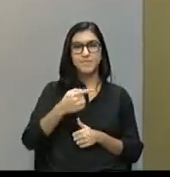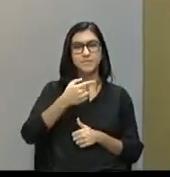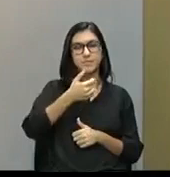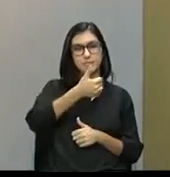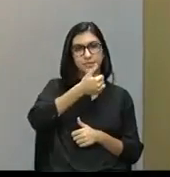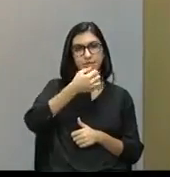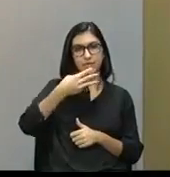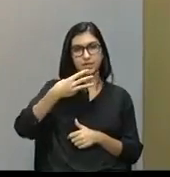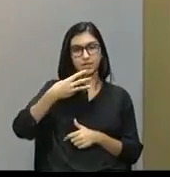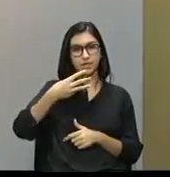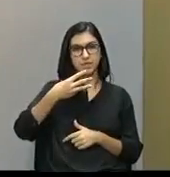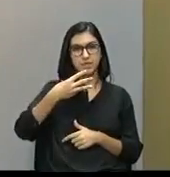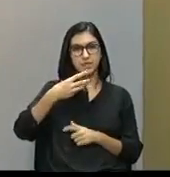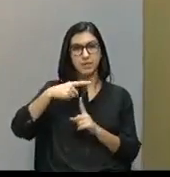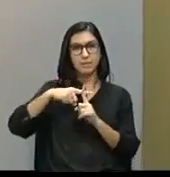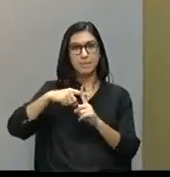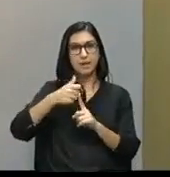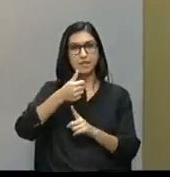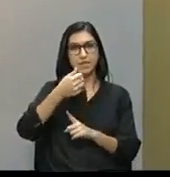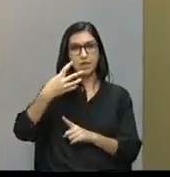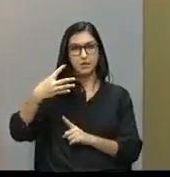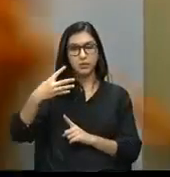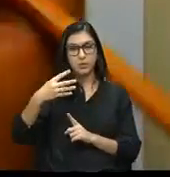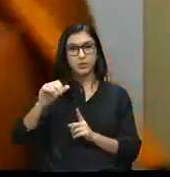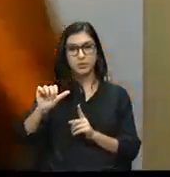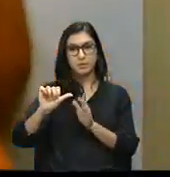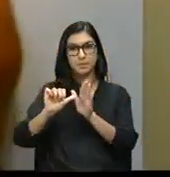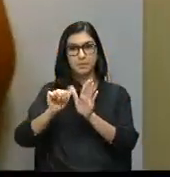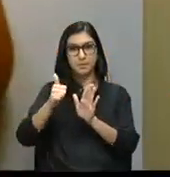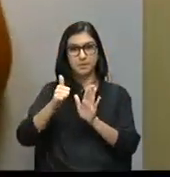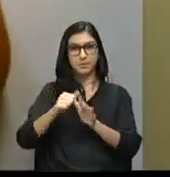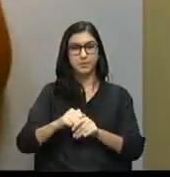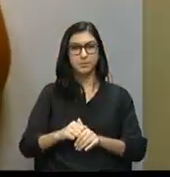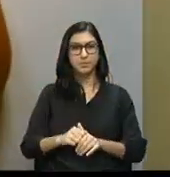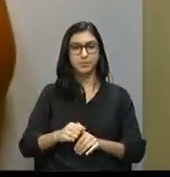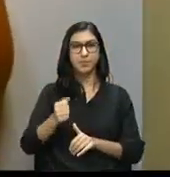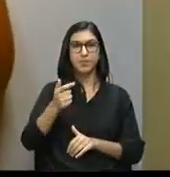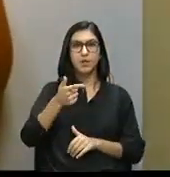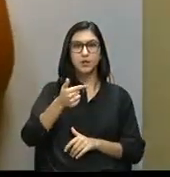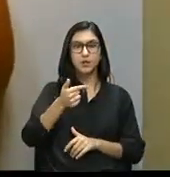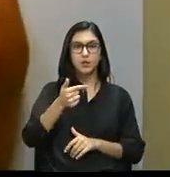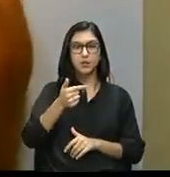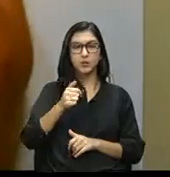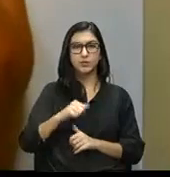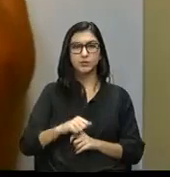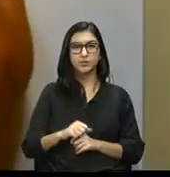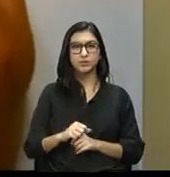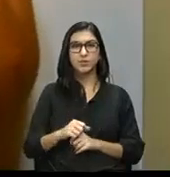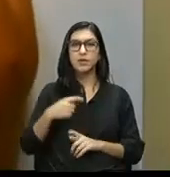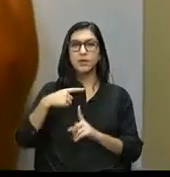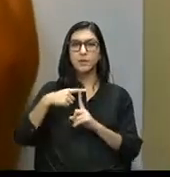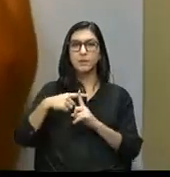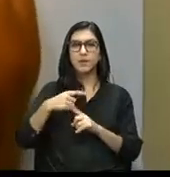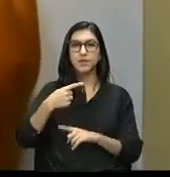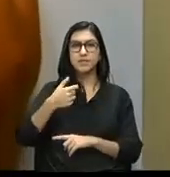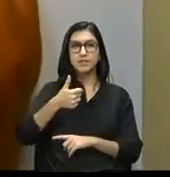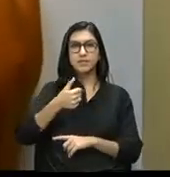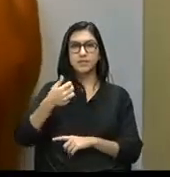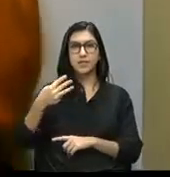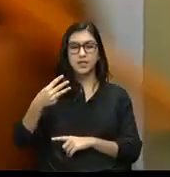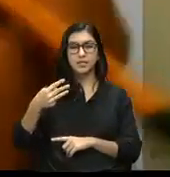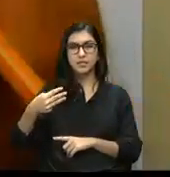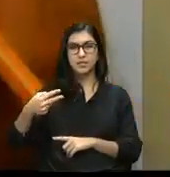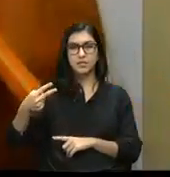13 mais 14 na primeira entrada, 12 mais 13 na